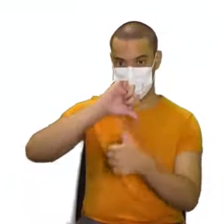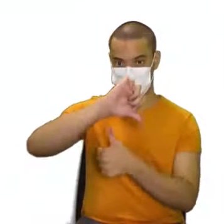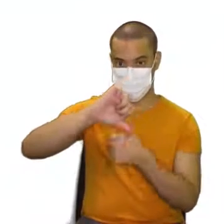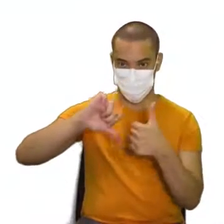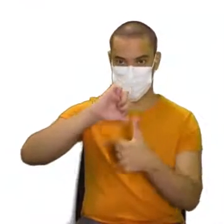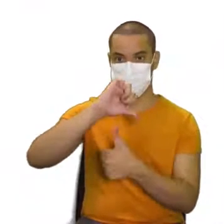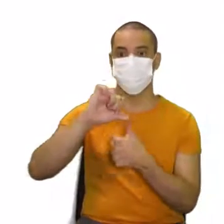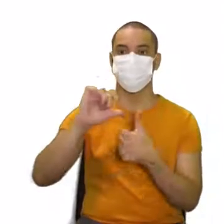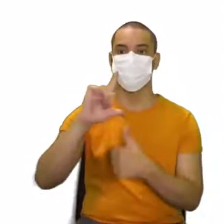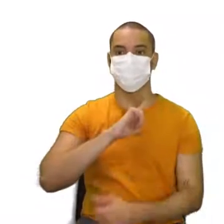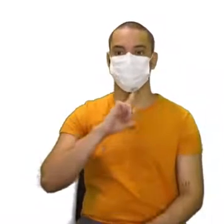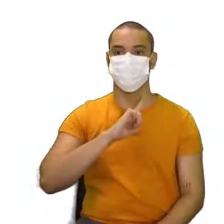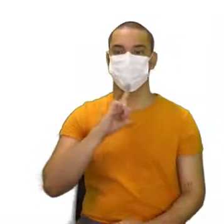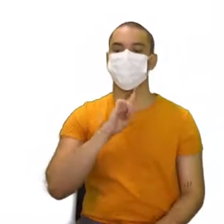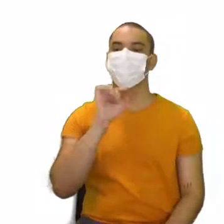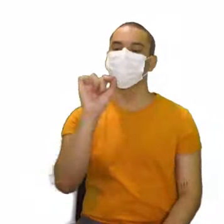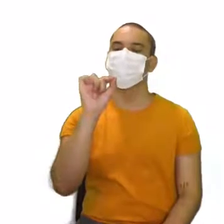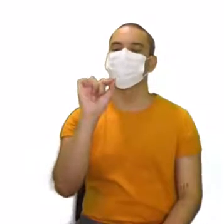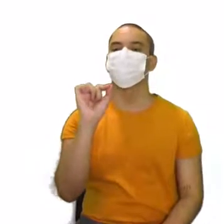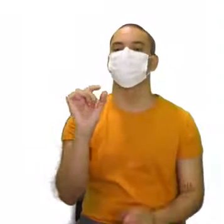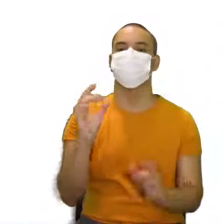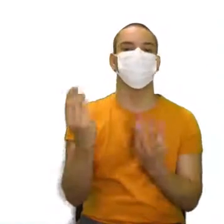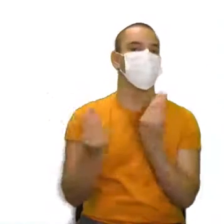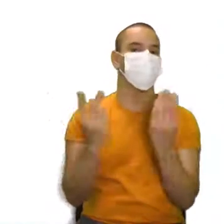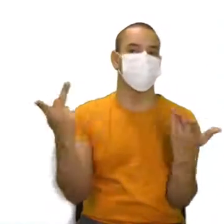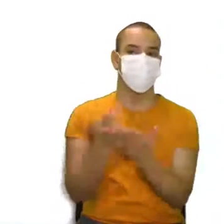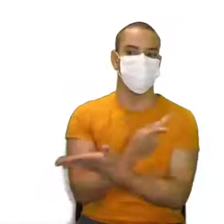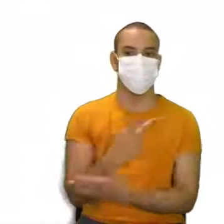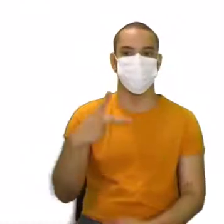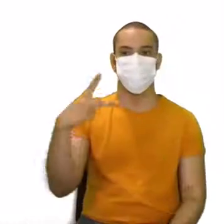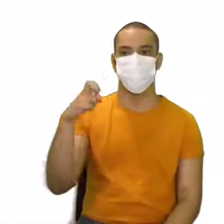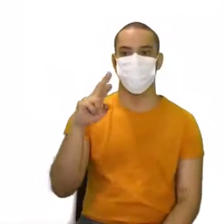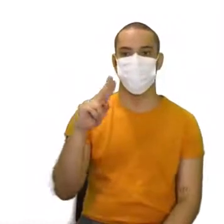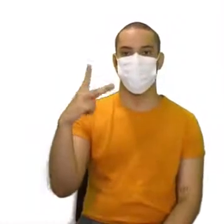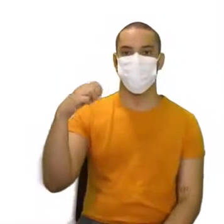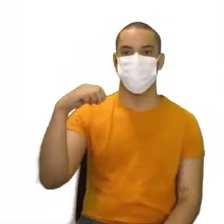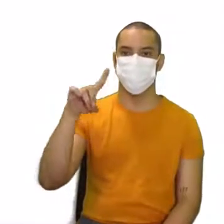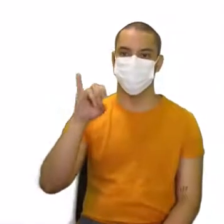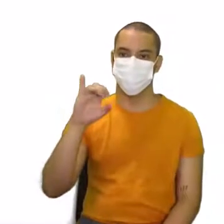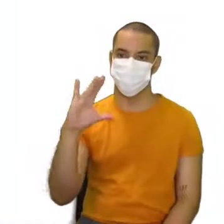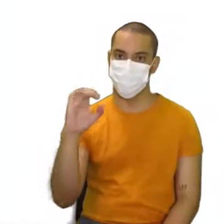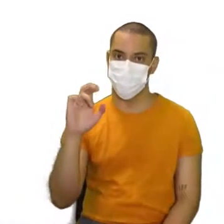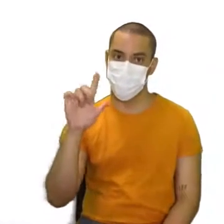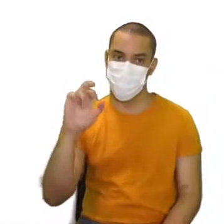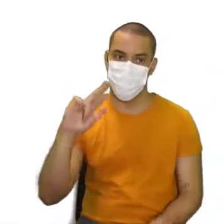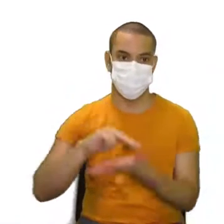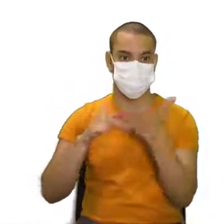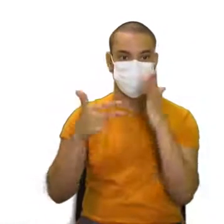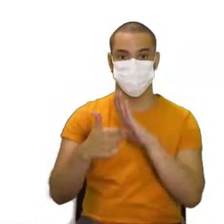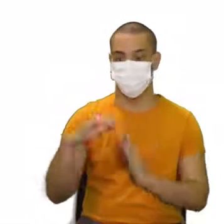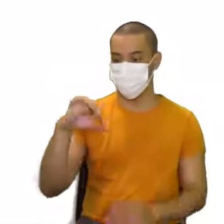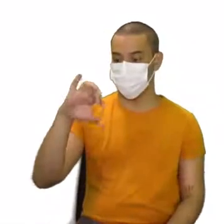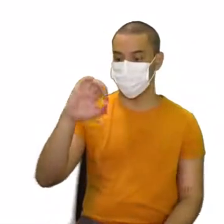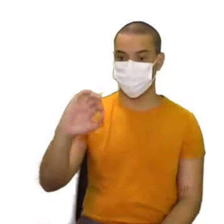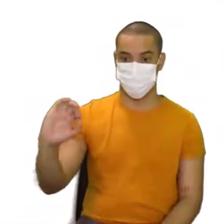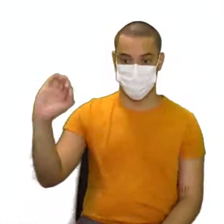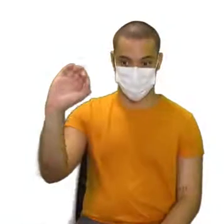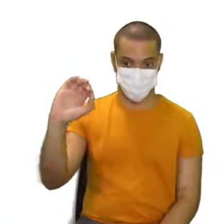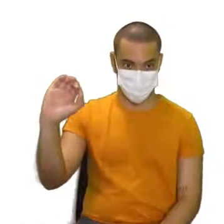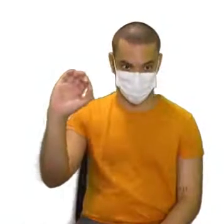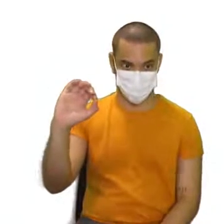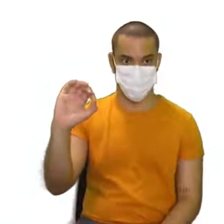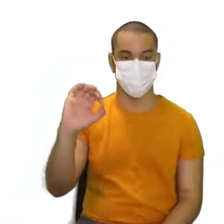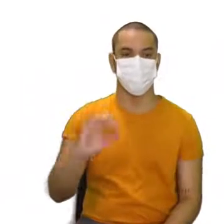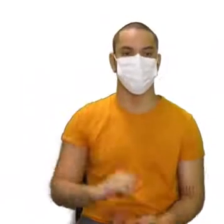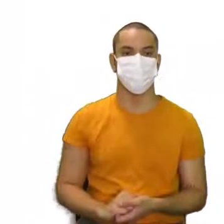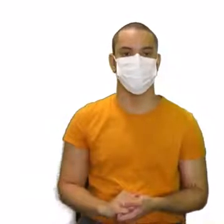em uma direção perpendicular O que que a perpendicular fazendo um ângulo de 90 graus